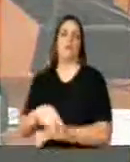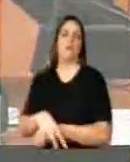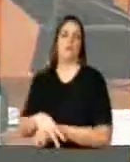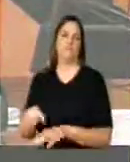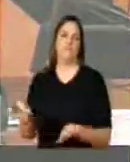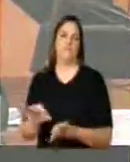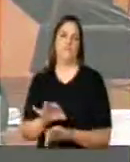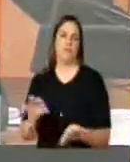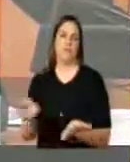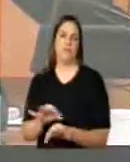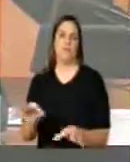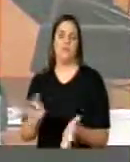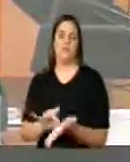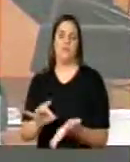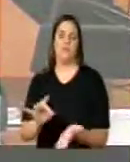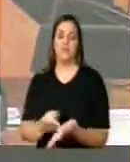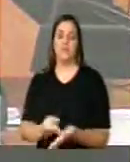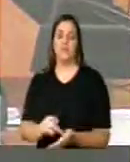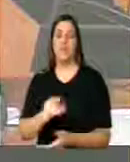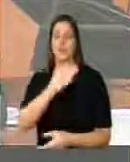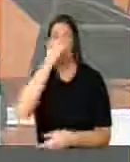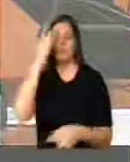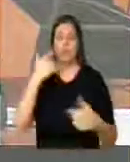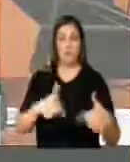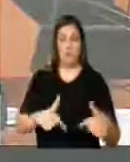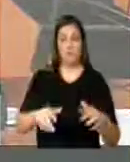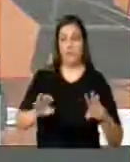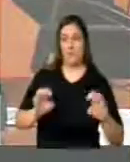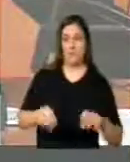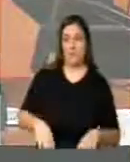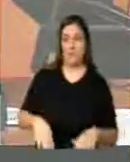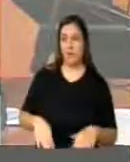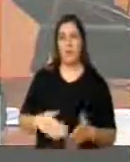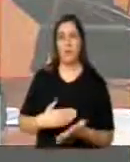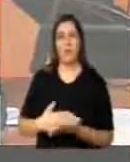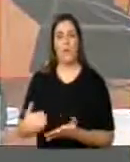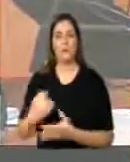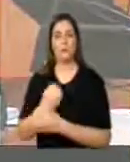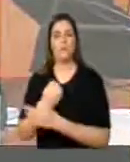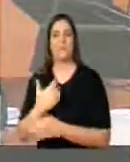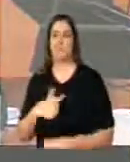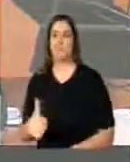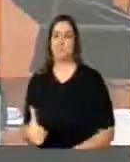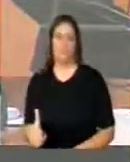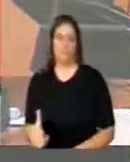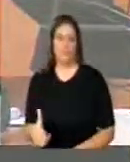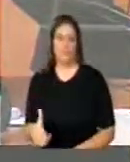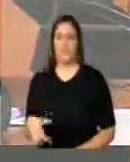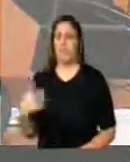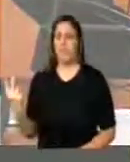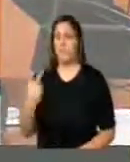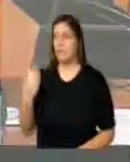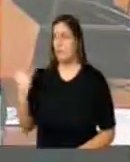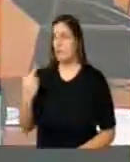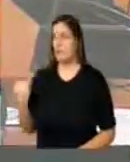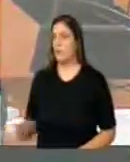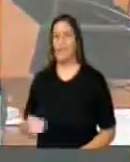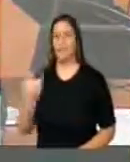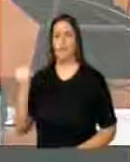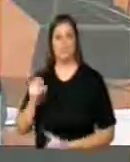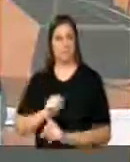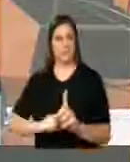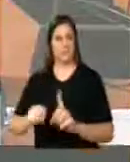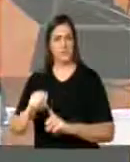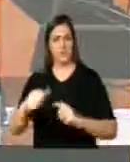foi insegurança jurídica para um conjunto de setores da atividade econômica, desmereceu o valor social do trabalho. E foi